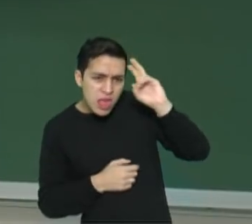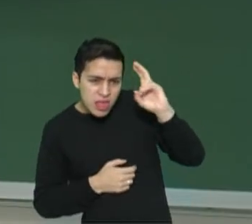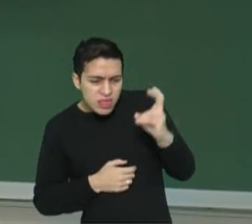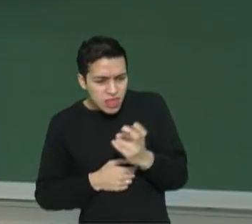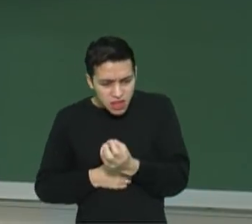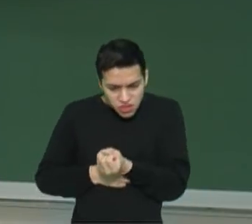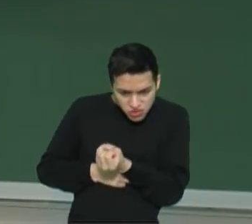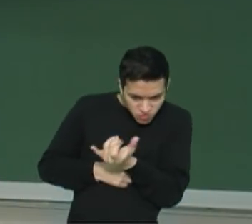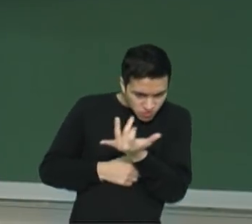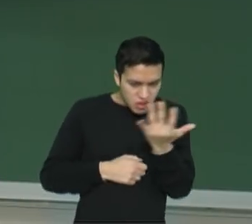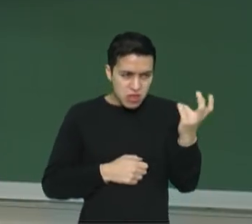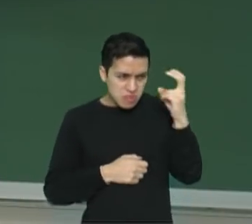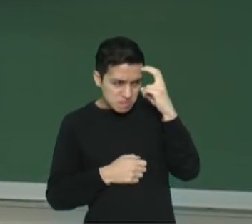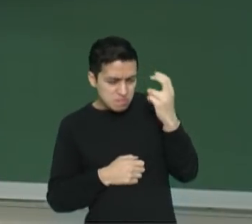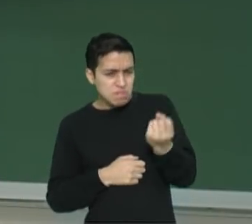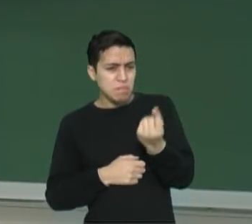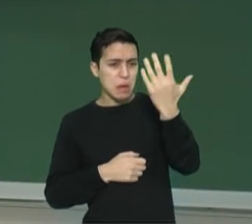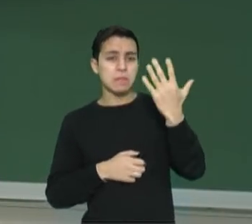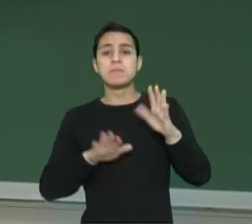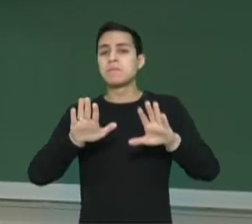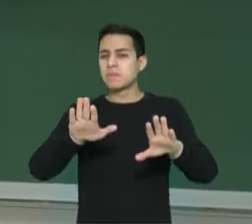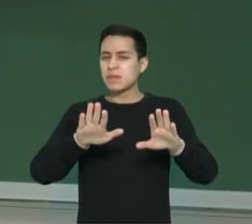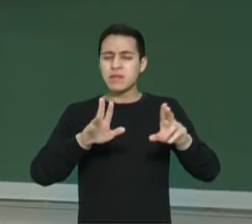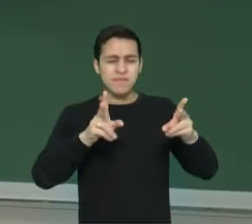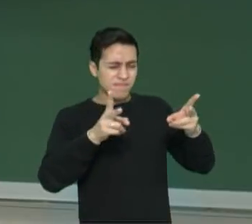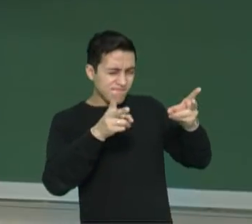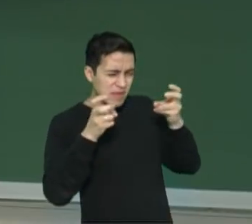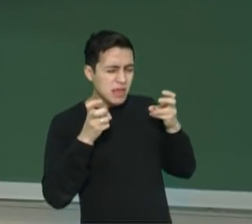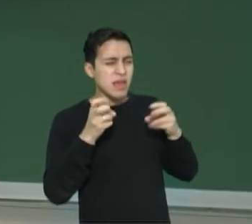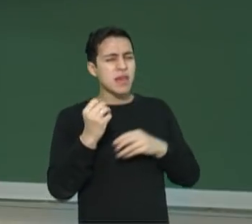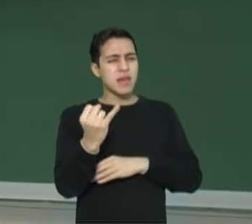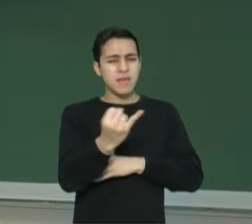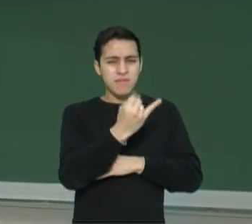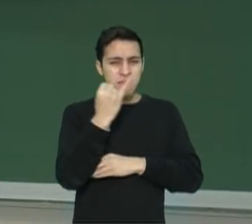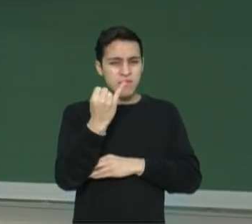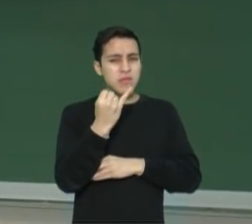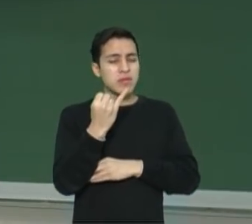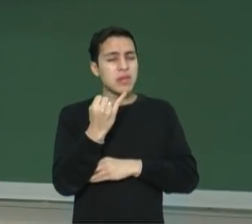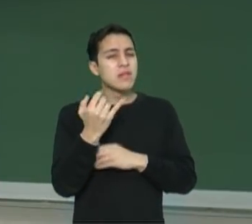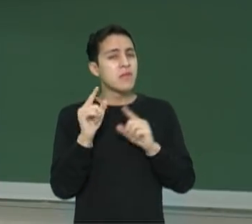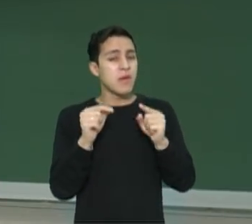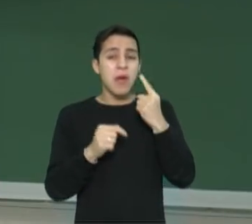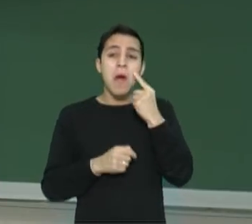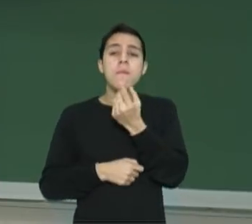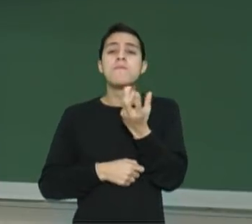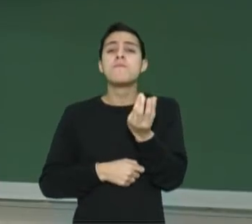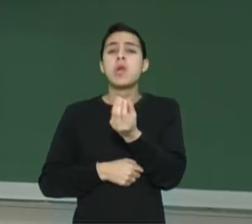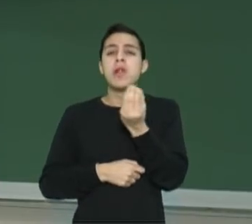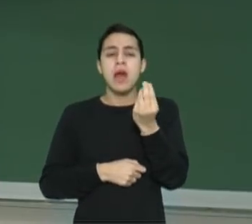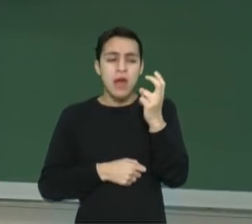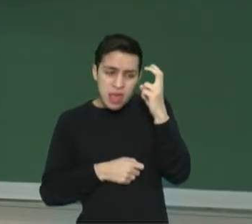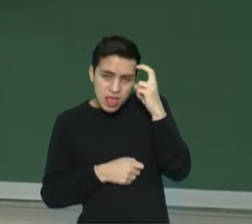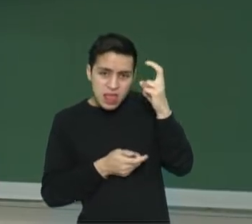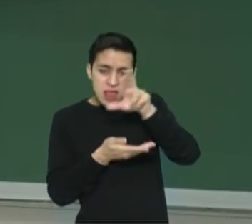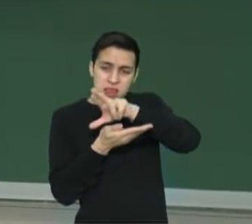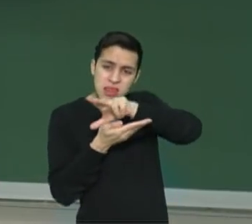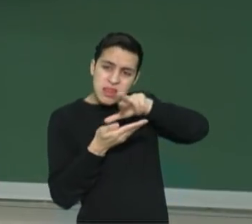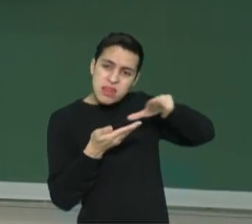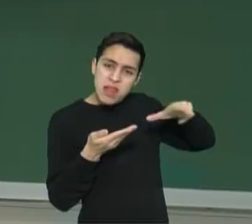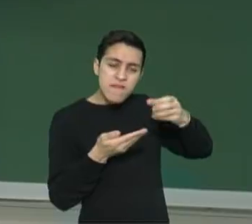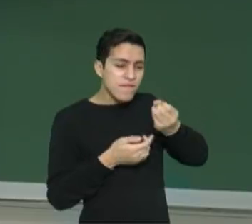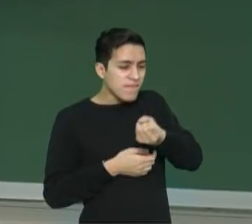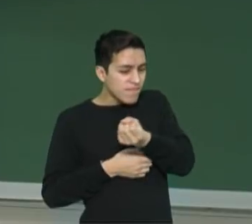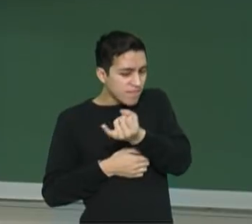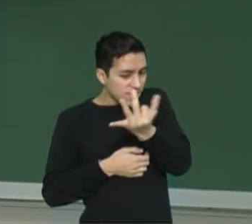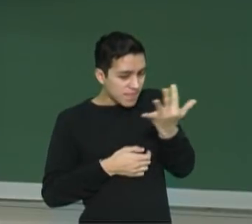Porque a gente vai perceber algo bastante importante. Veja esse plural ali, ó. Inteligências. Né? Então, o que a gente vai